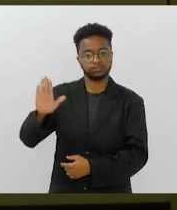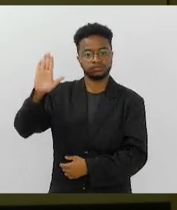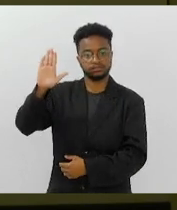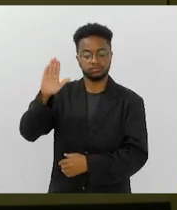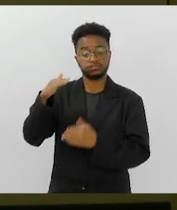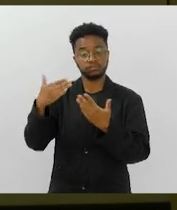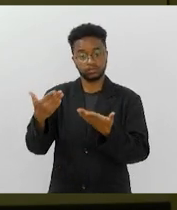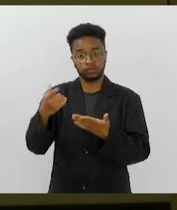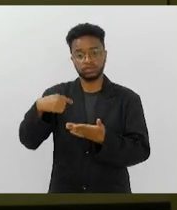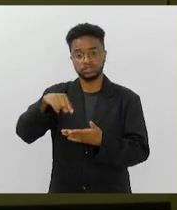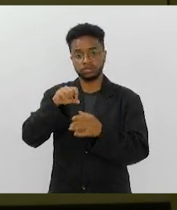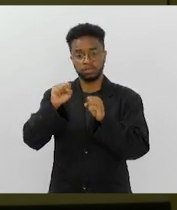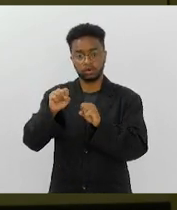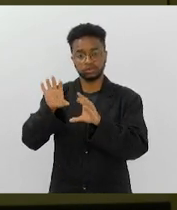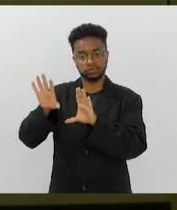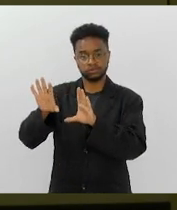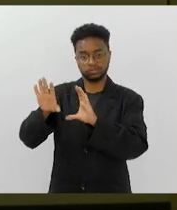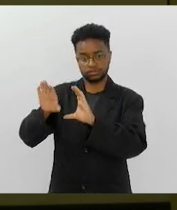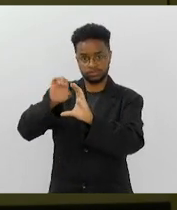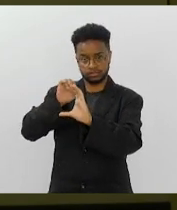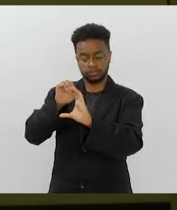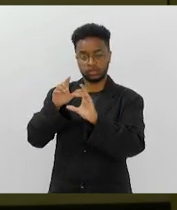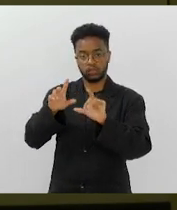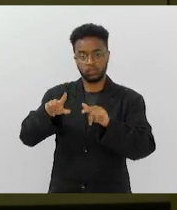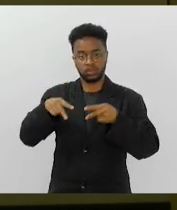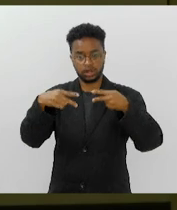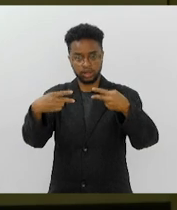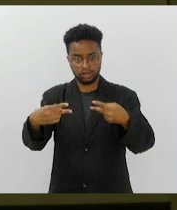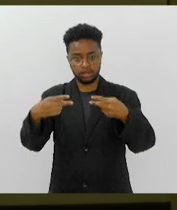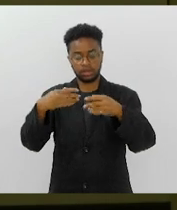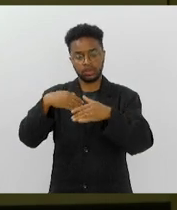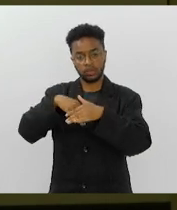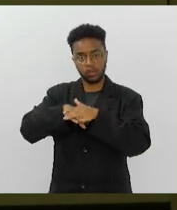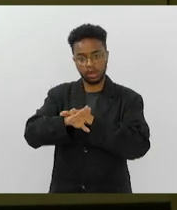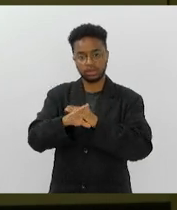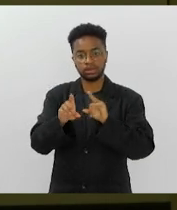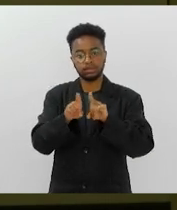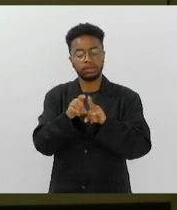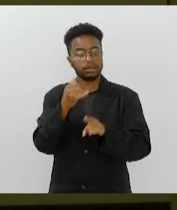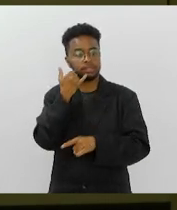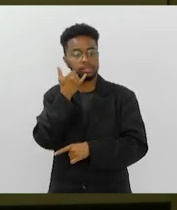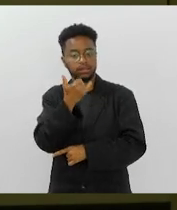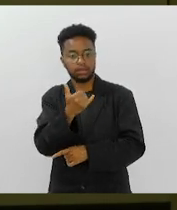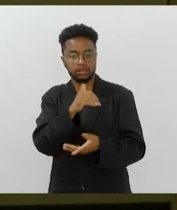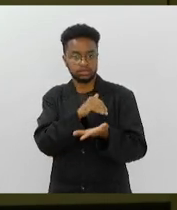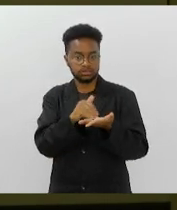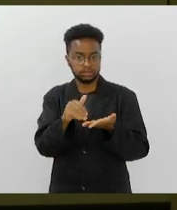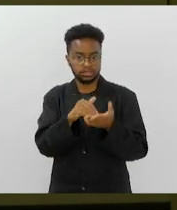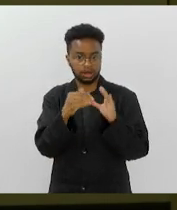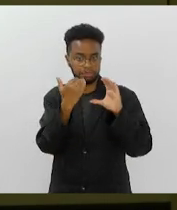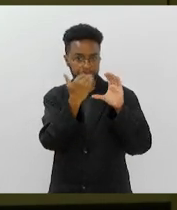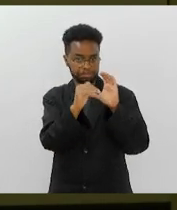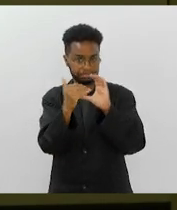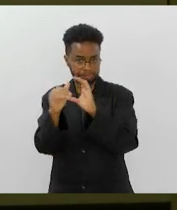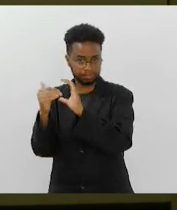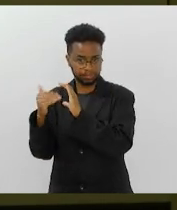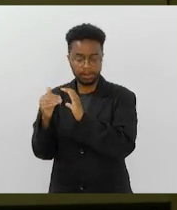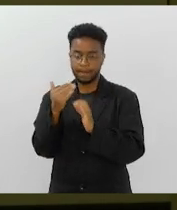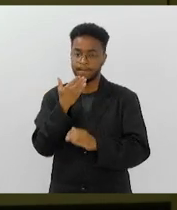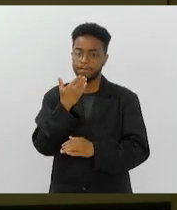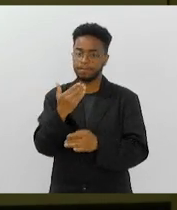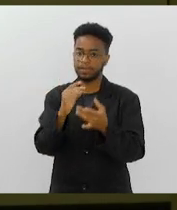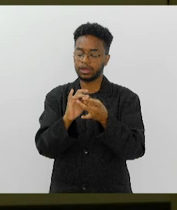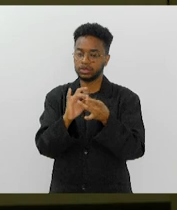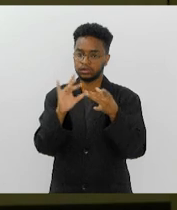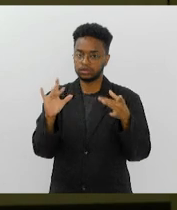o link, guardem, liguem aí agora para o colega secretário e secretária, peçam autorização